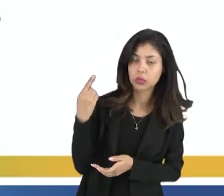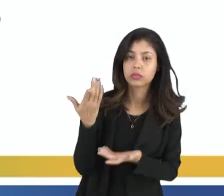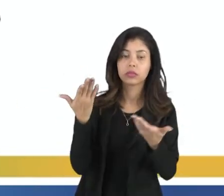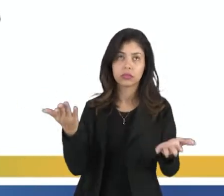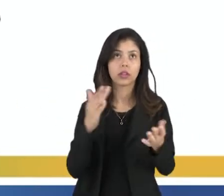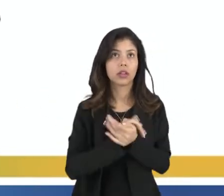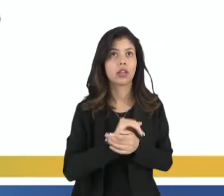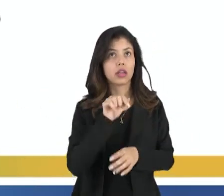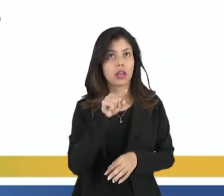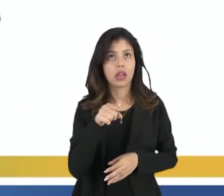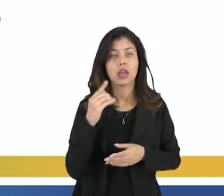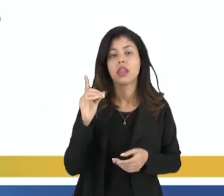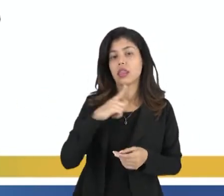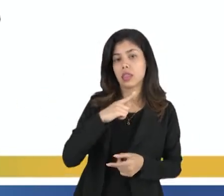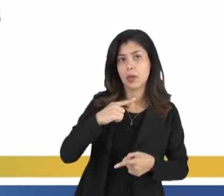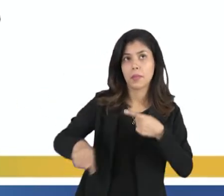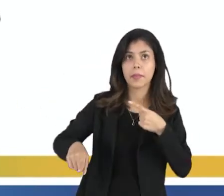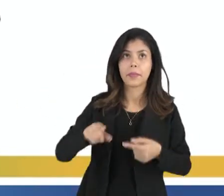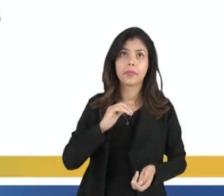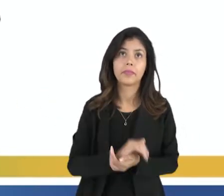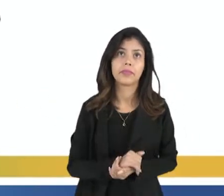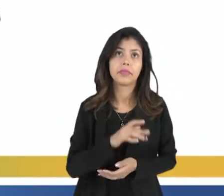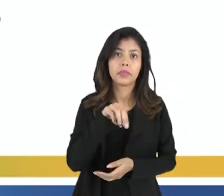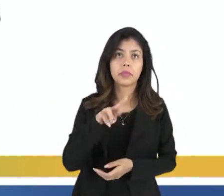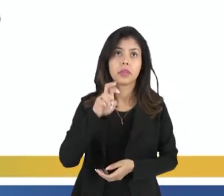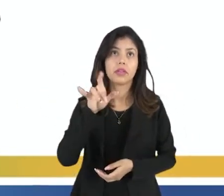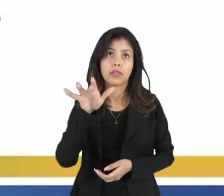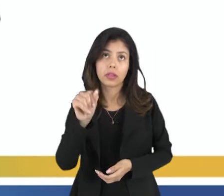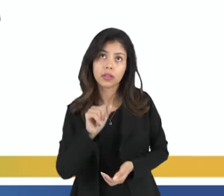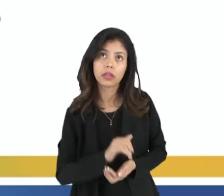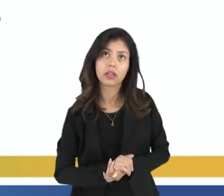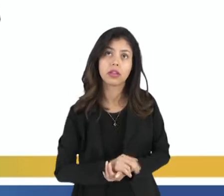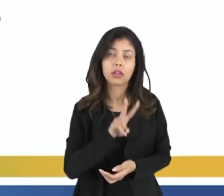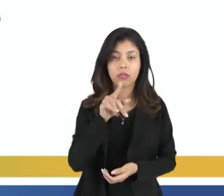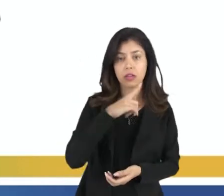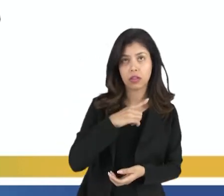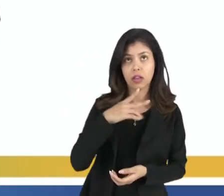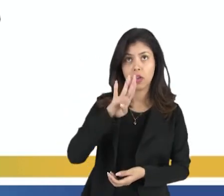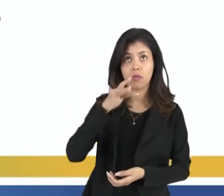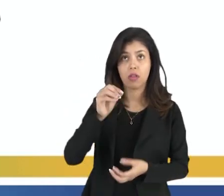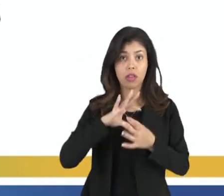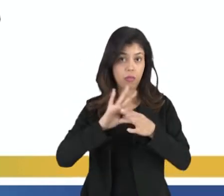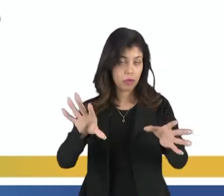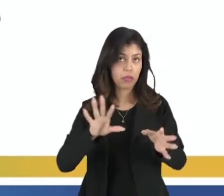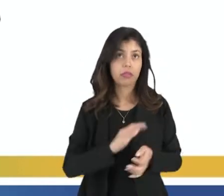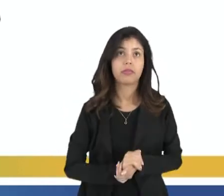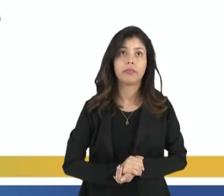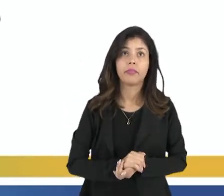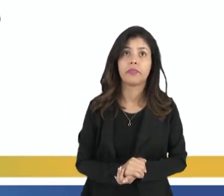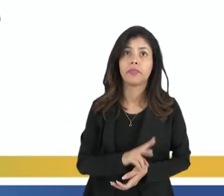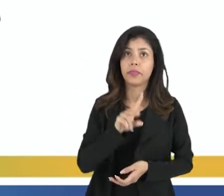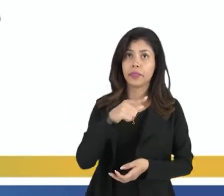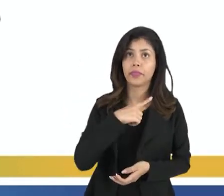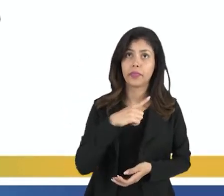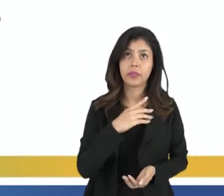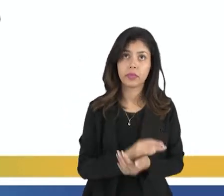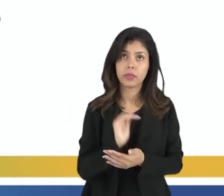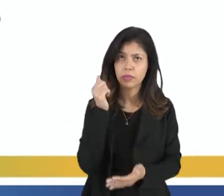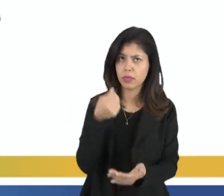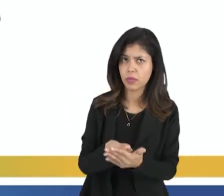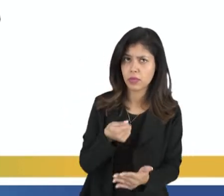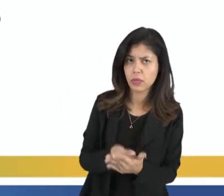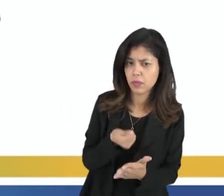loucura. Então a gente vai ter a proibição do fabrico de manufaturas, né? Que então o Pombal havia liberado. A gente vai ter aí a